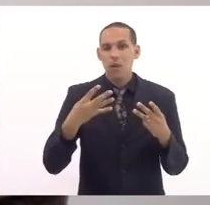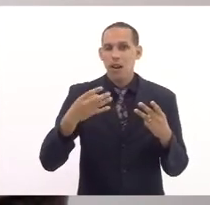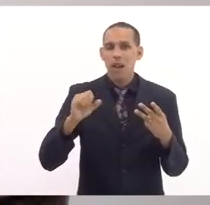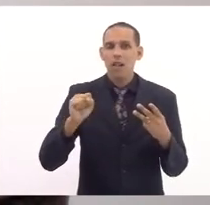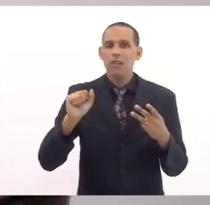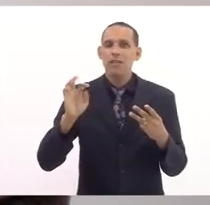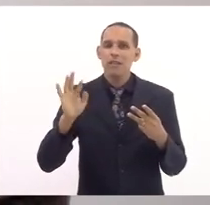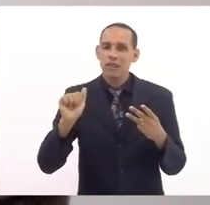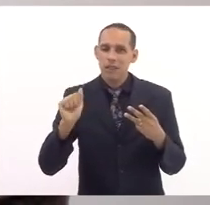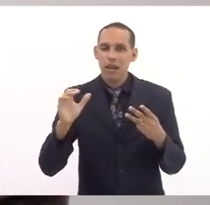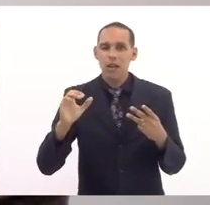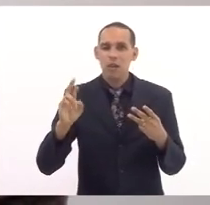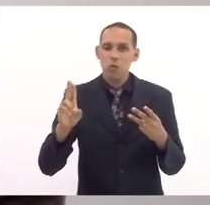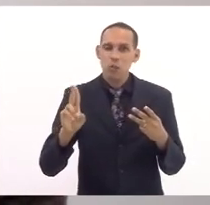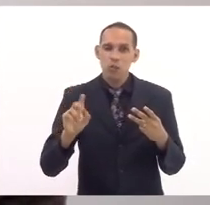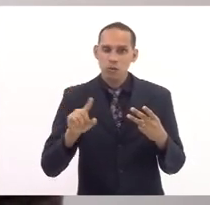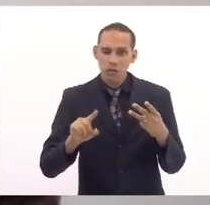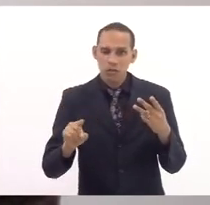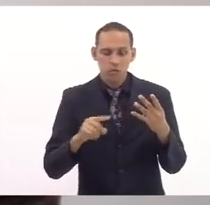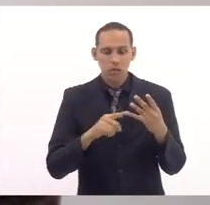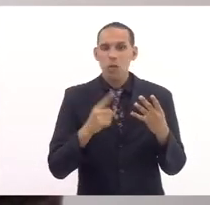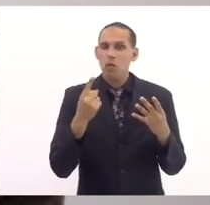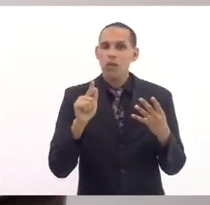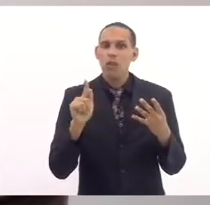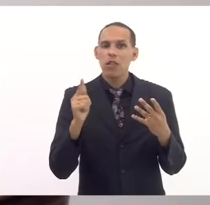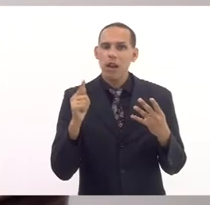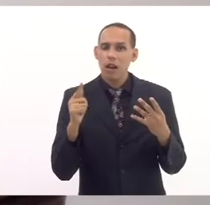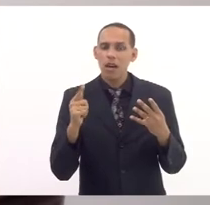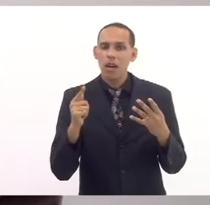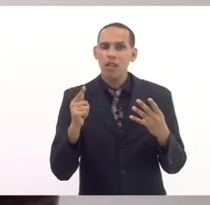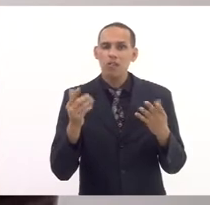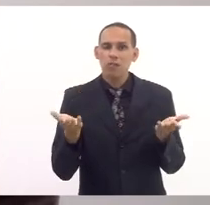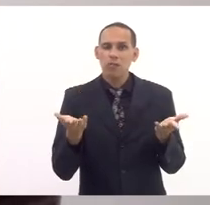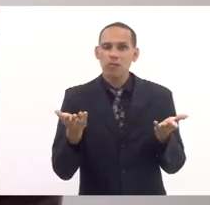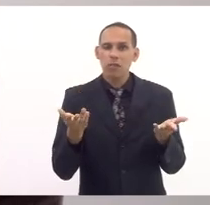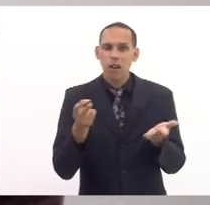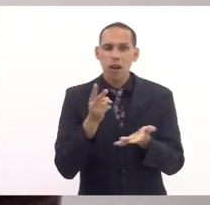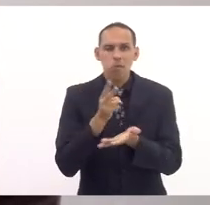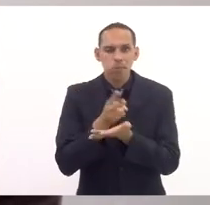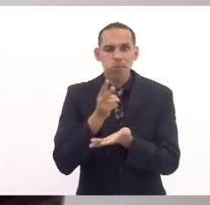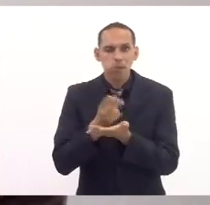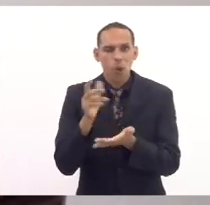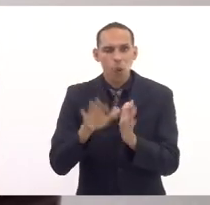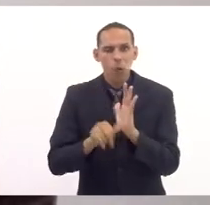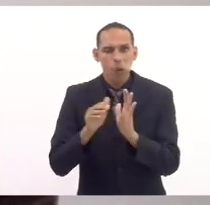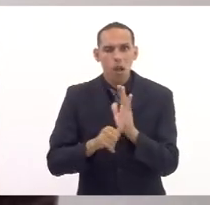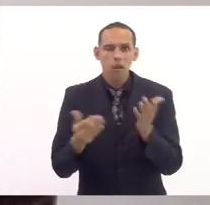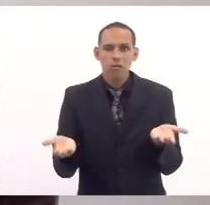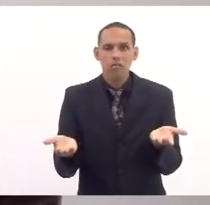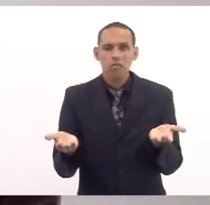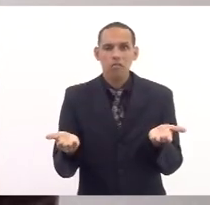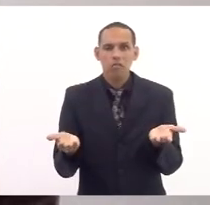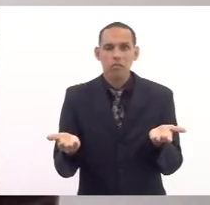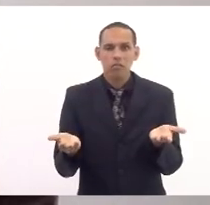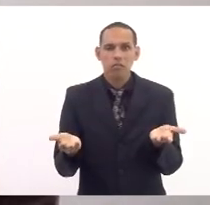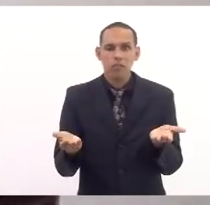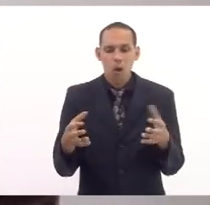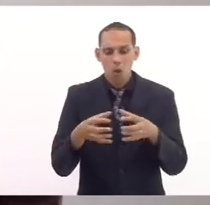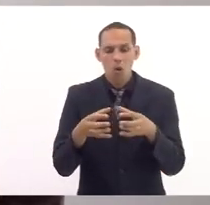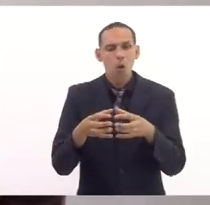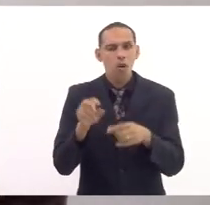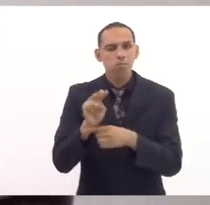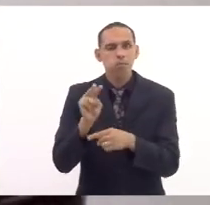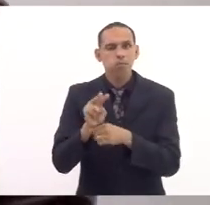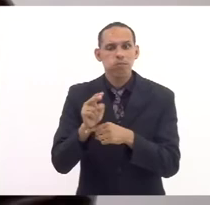Gramado, significa que o furto de cabos continua. Então, eu queria entender, é uma pergunta... De que forma essa força-tarefa está